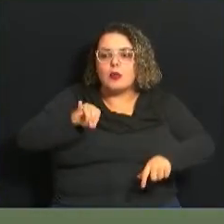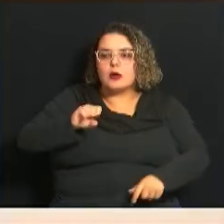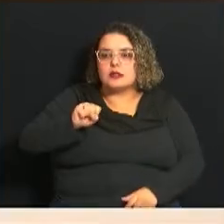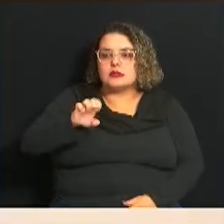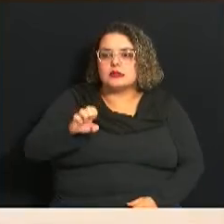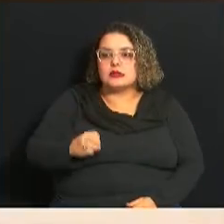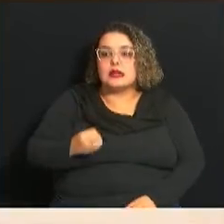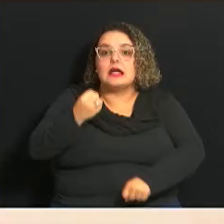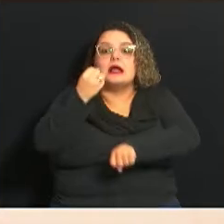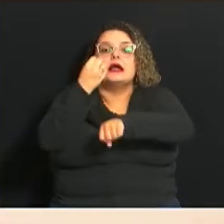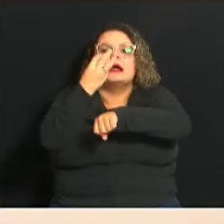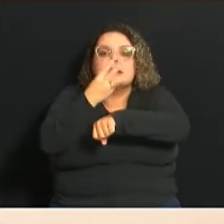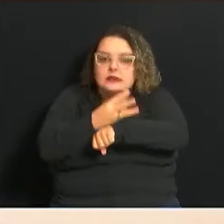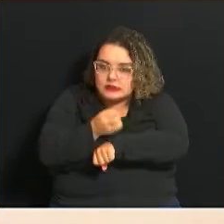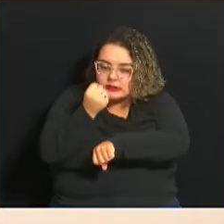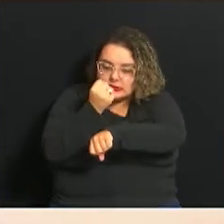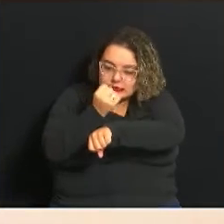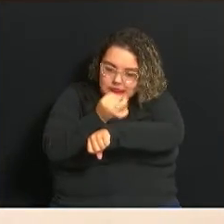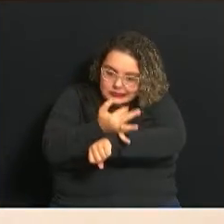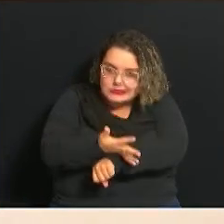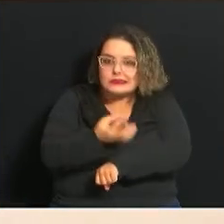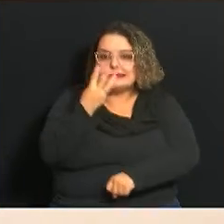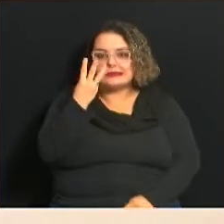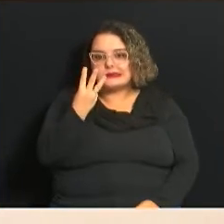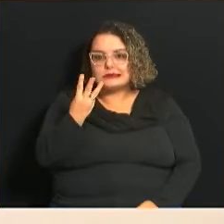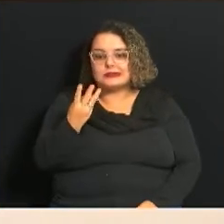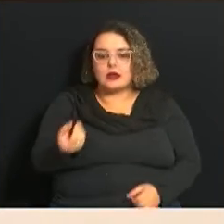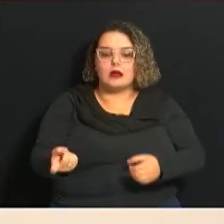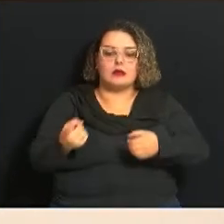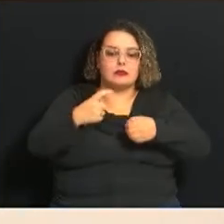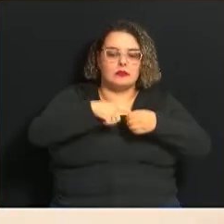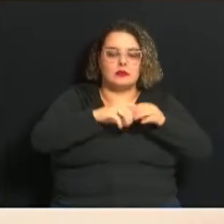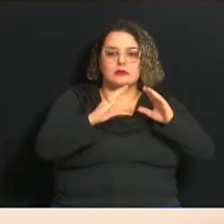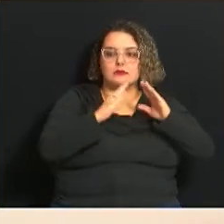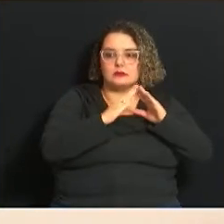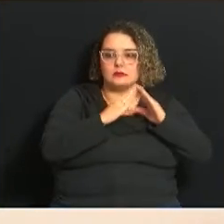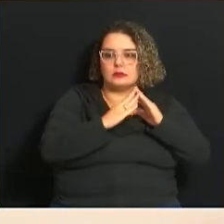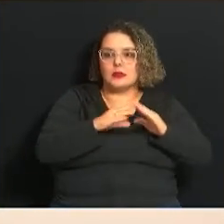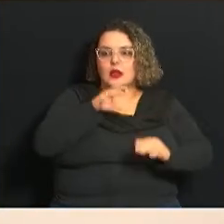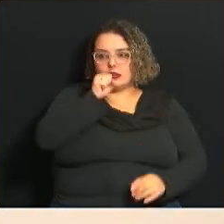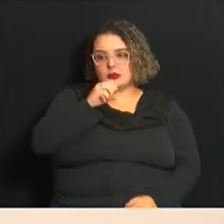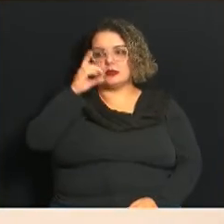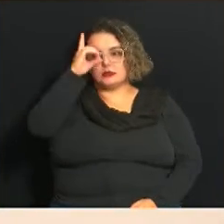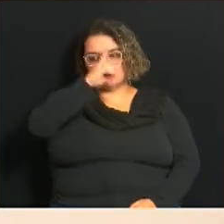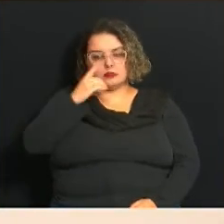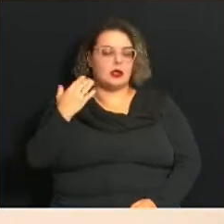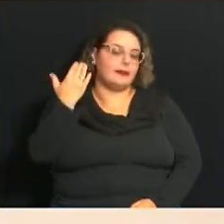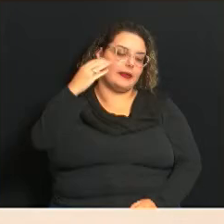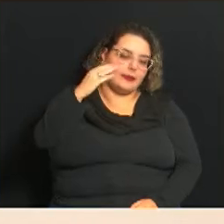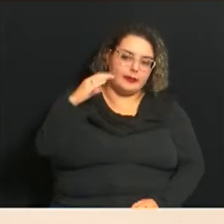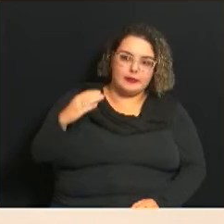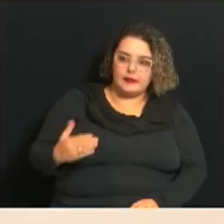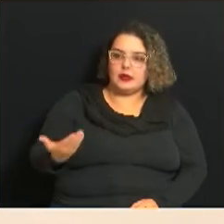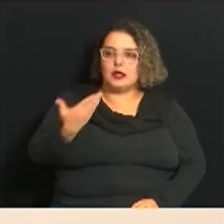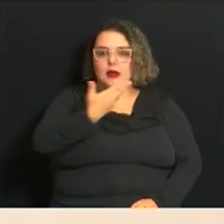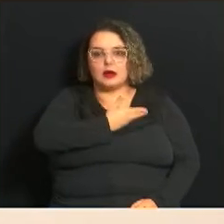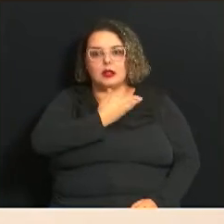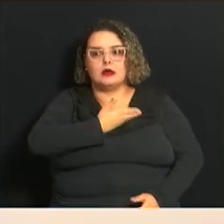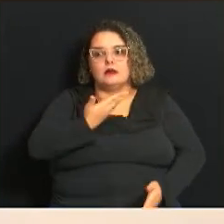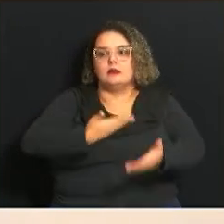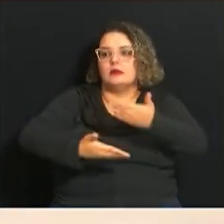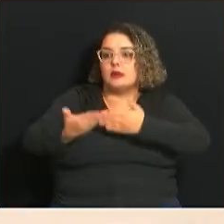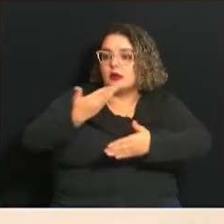às buscas por ele. Não encontramos. Voltamos para casa. Aí no sábado pela manhã já fiz a postagem. Amigos próximos